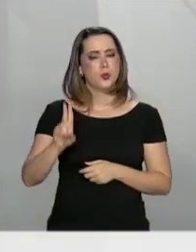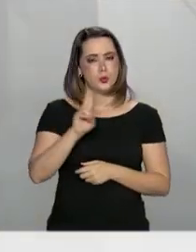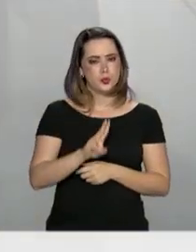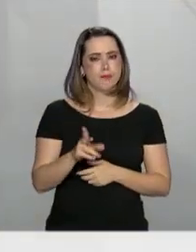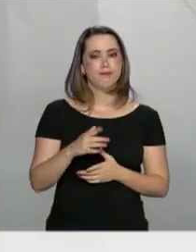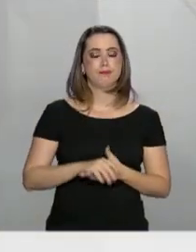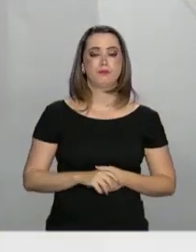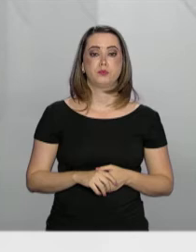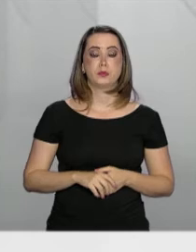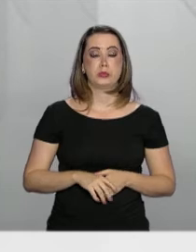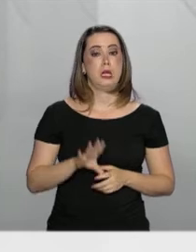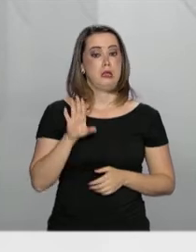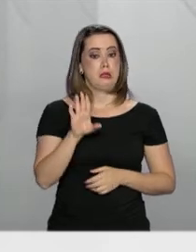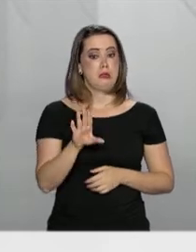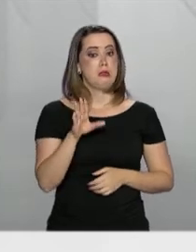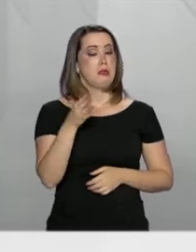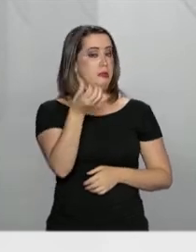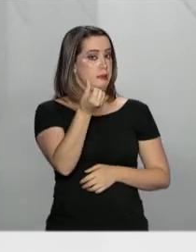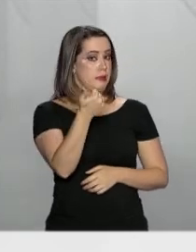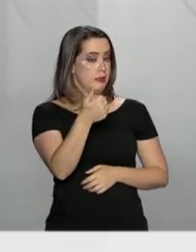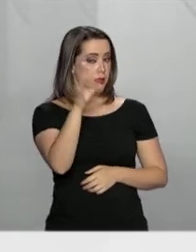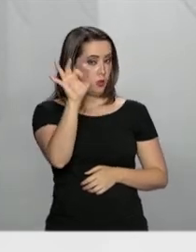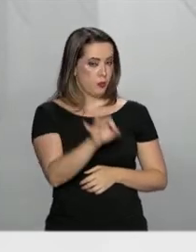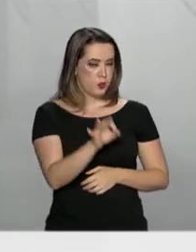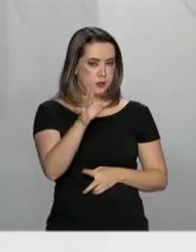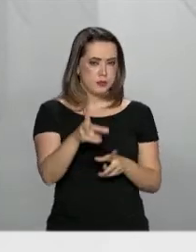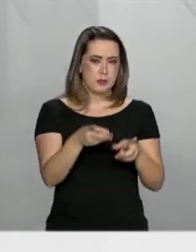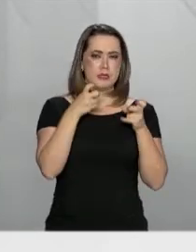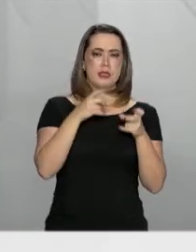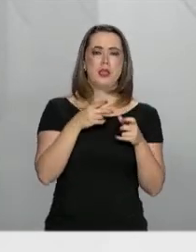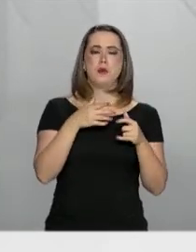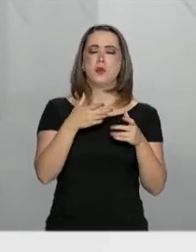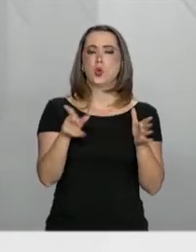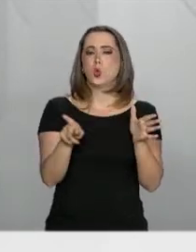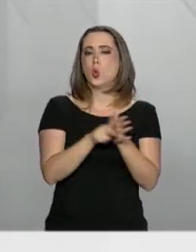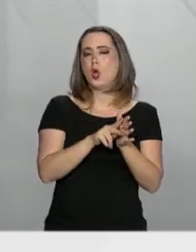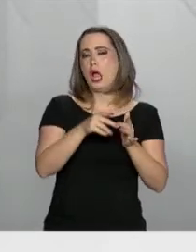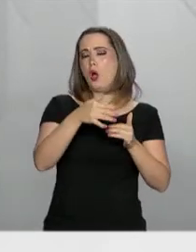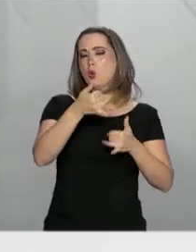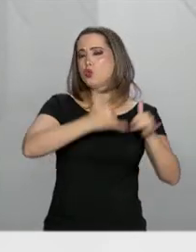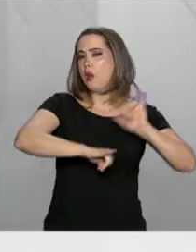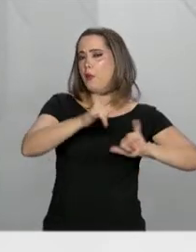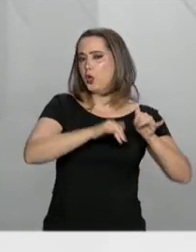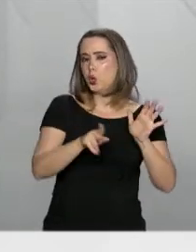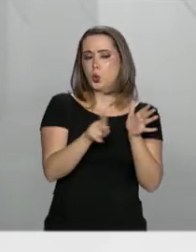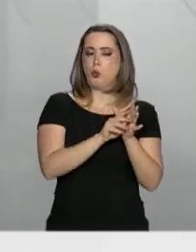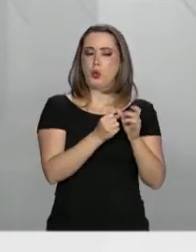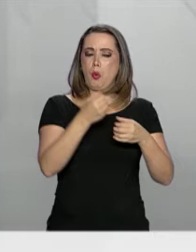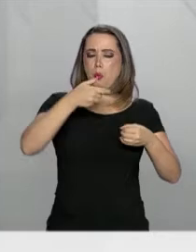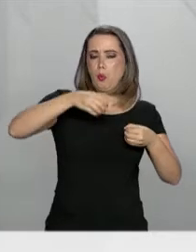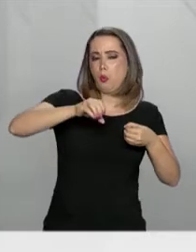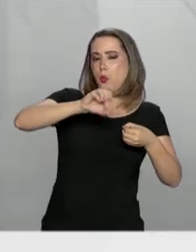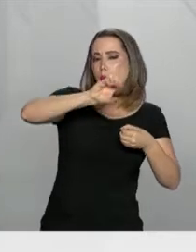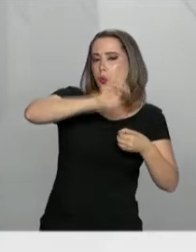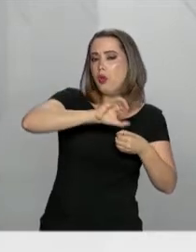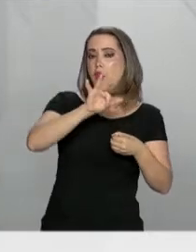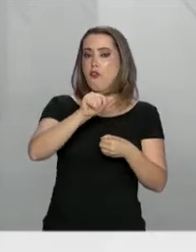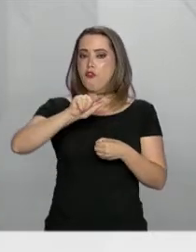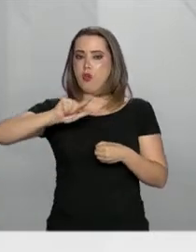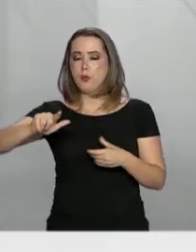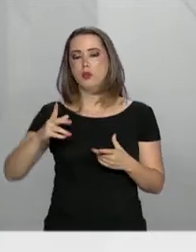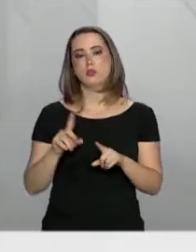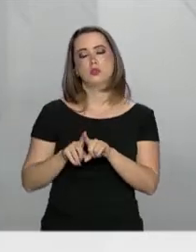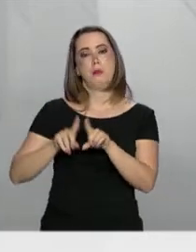a suspeita é que a adição do formal alisante de cabelo tenha sido feito pelo próprio fabricante do produto e mais